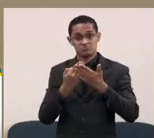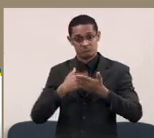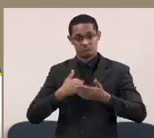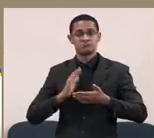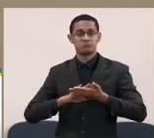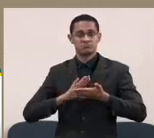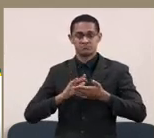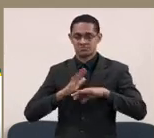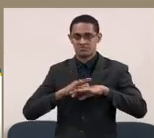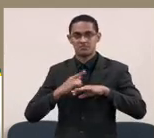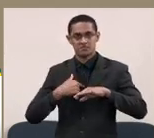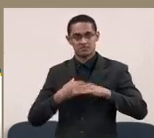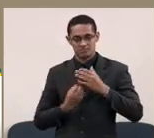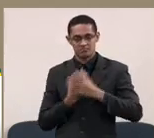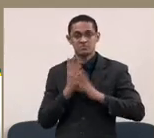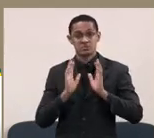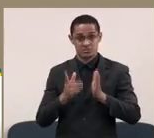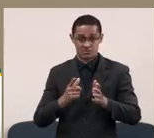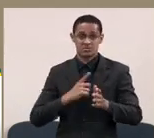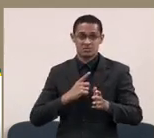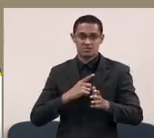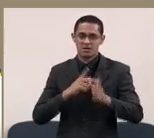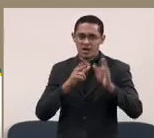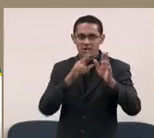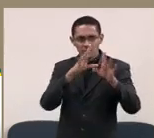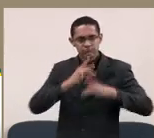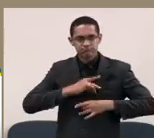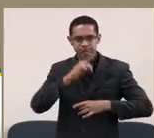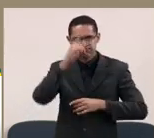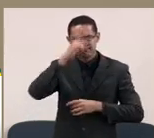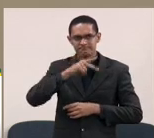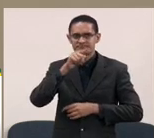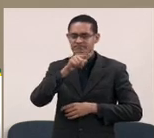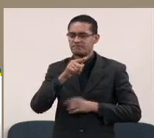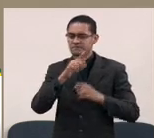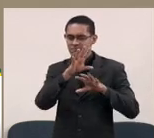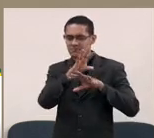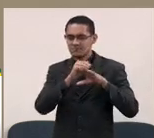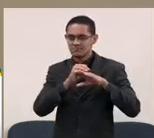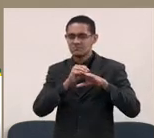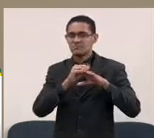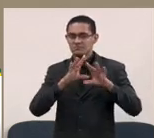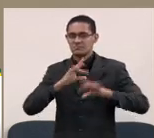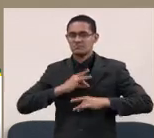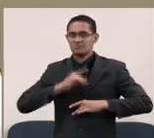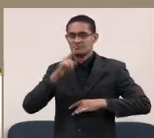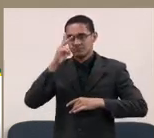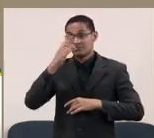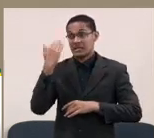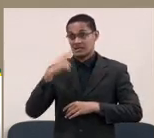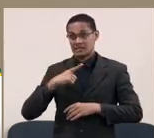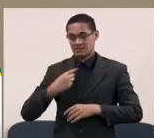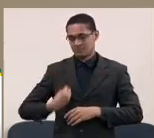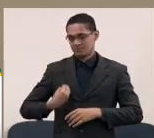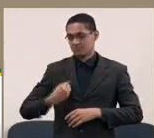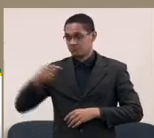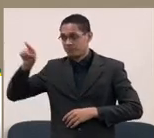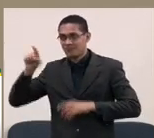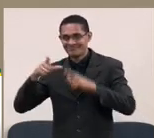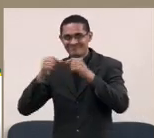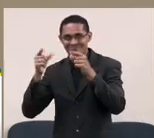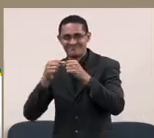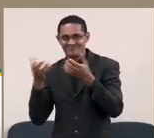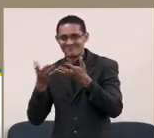título de informação, dentro do deputado Paulo Lemos falou, para não me perder, que quando eu estive em Brasília, agora dessa última